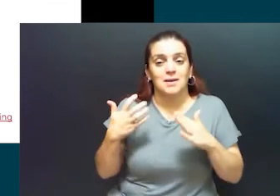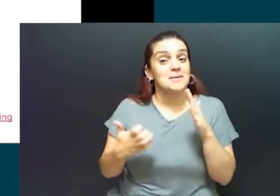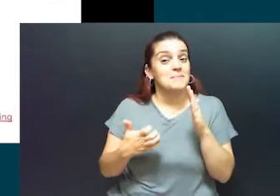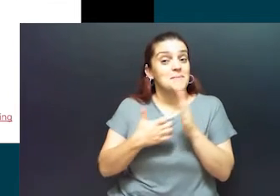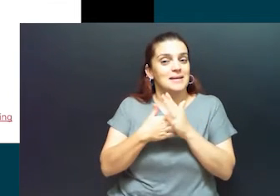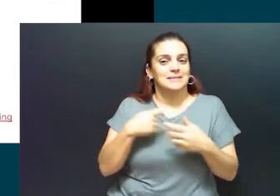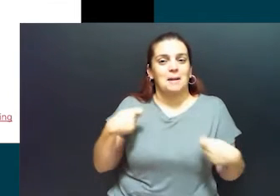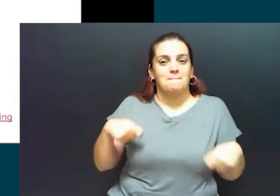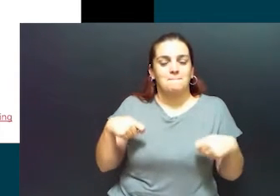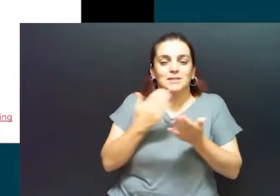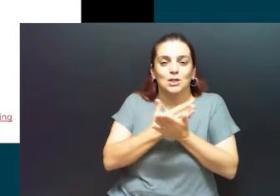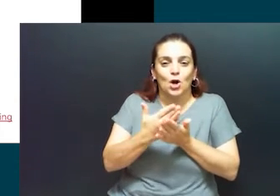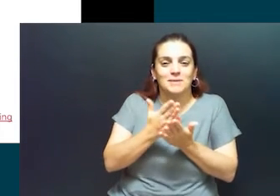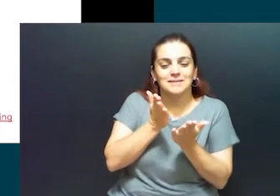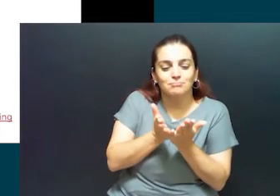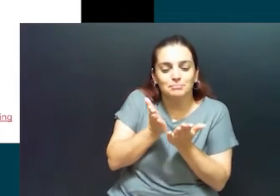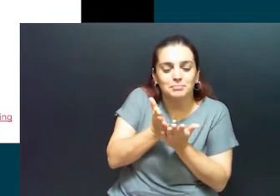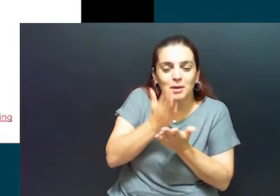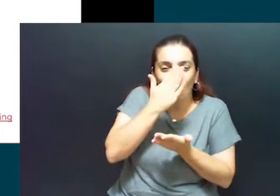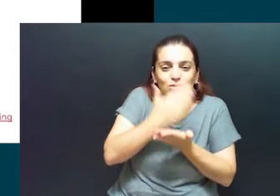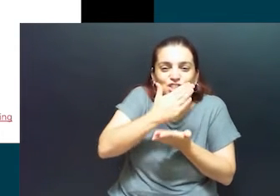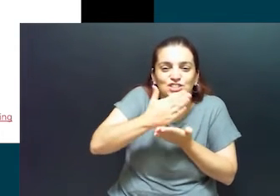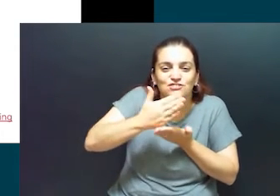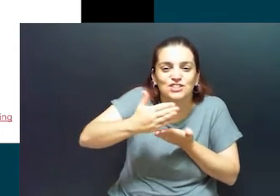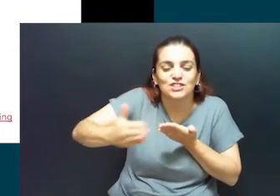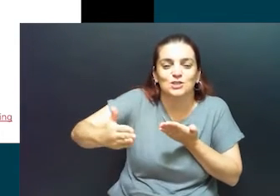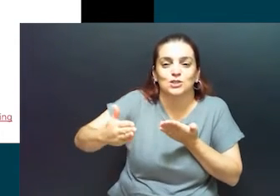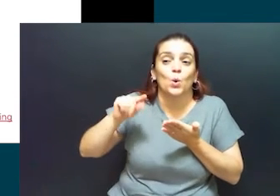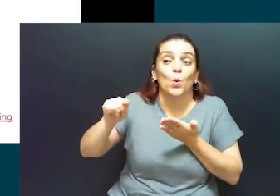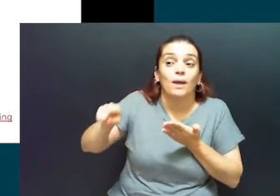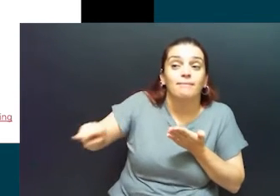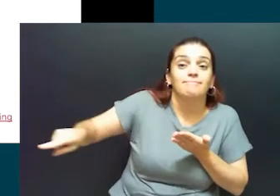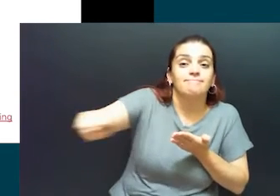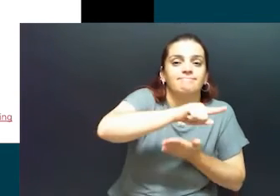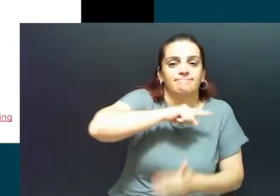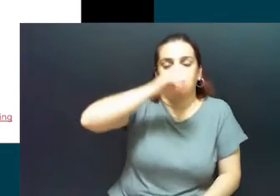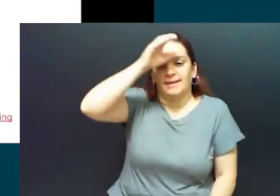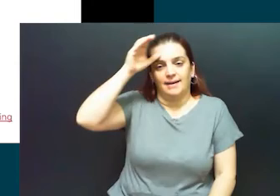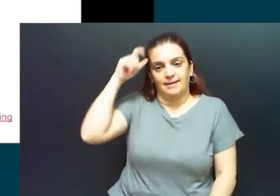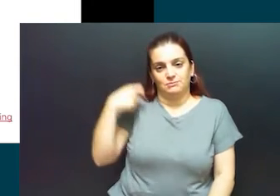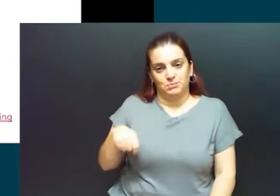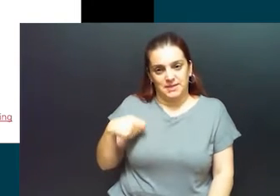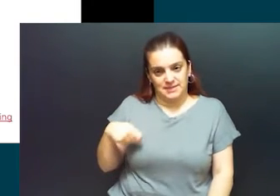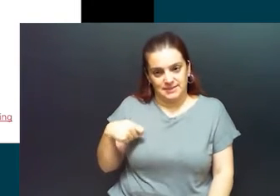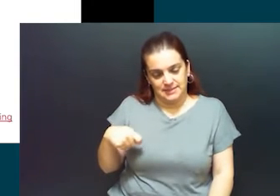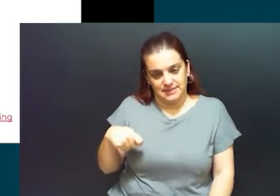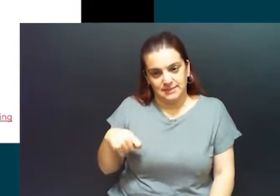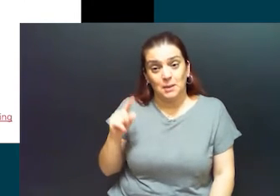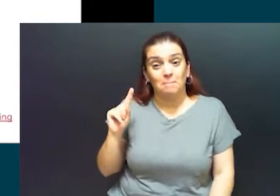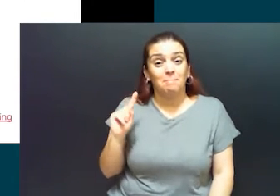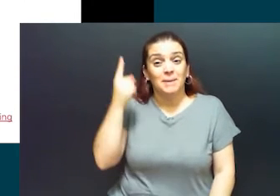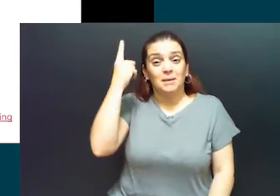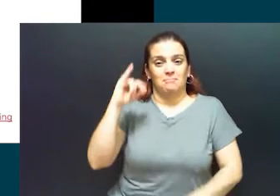comecem a segmentar seus mercados de acordo com as necessidades dos clientes. E a primeira